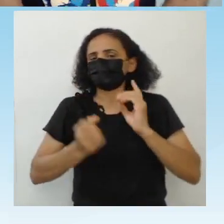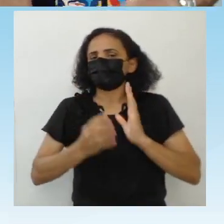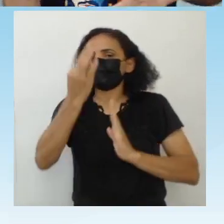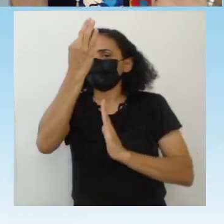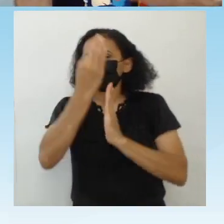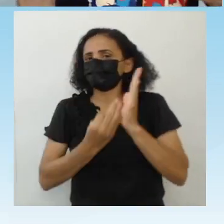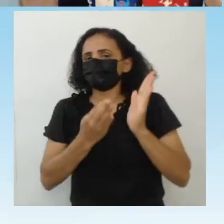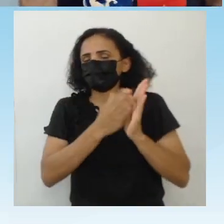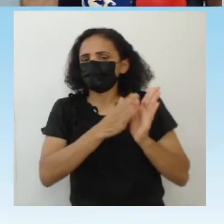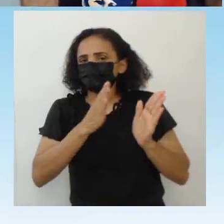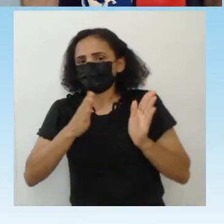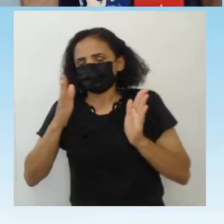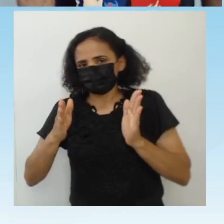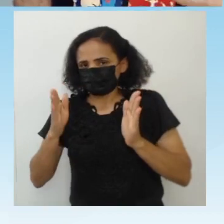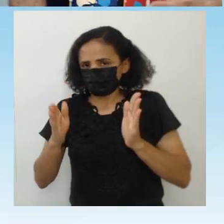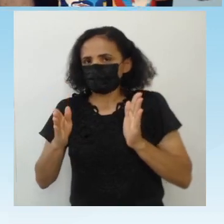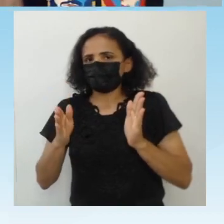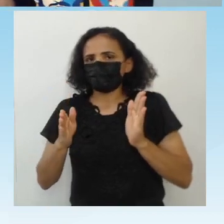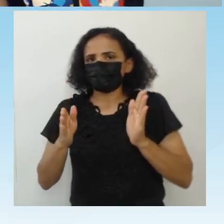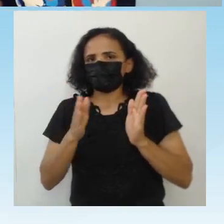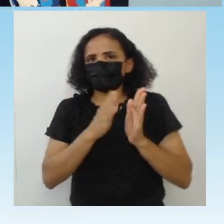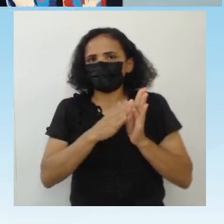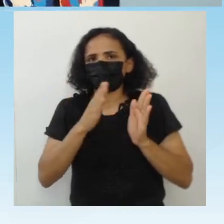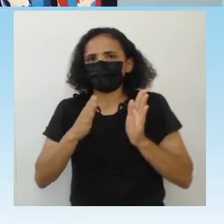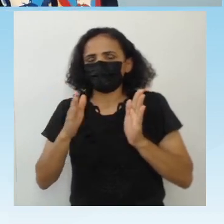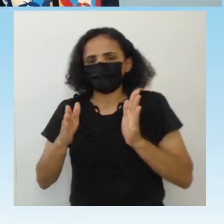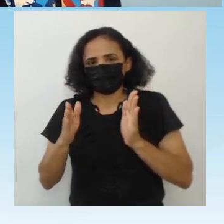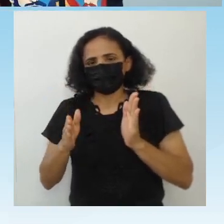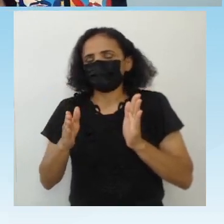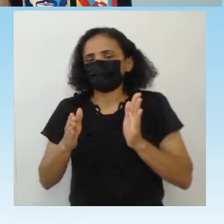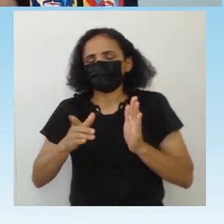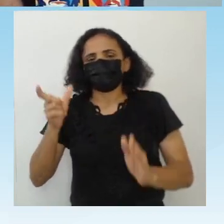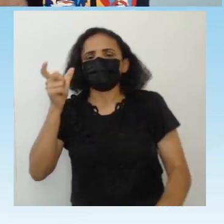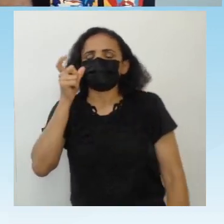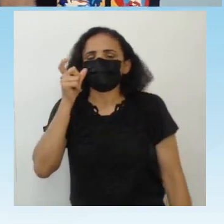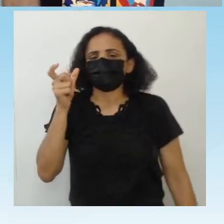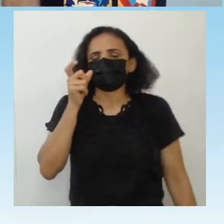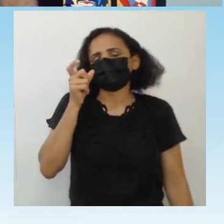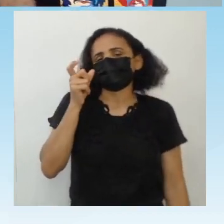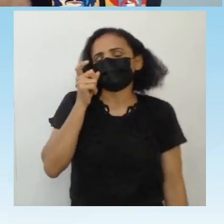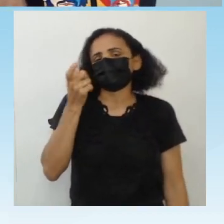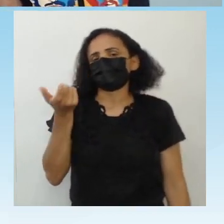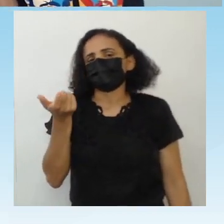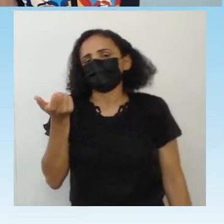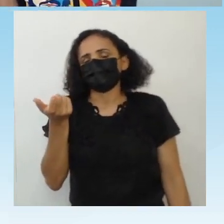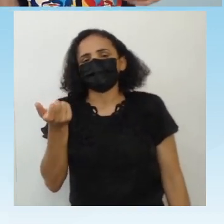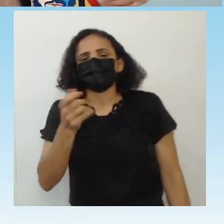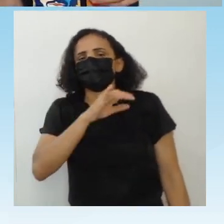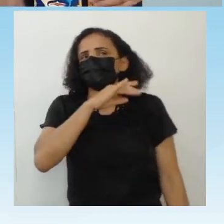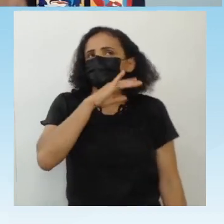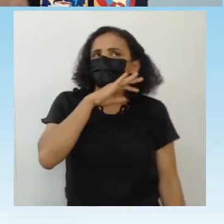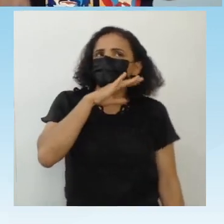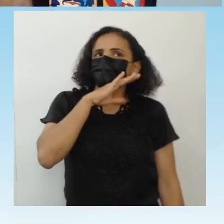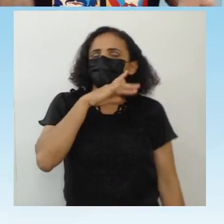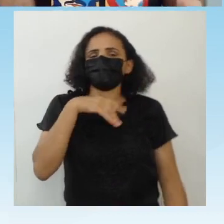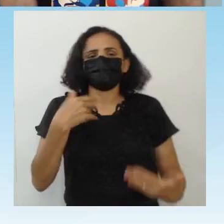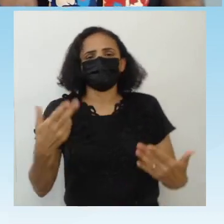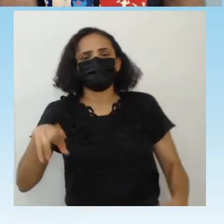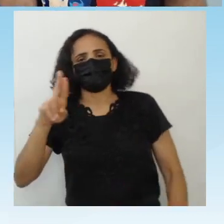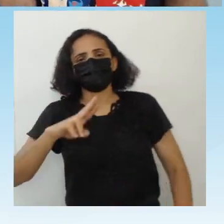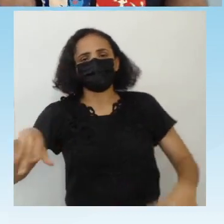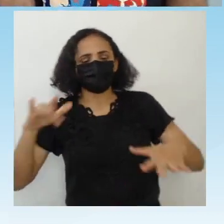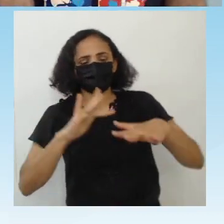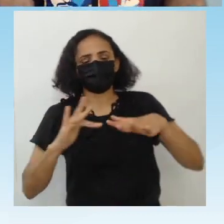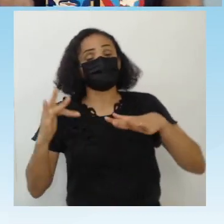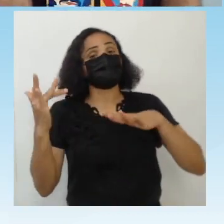chega a discutir a questão de ser interessante, de ser bom ou de ser ruim, né, o uso das redes